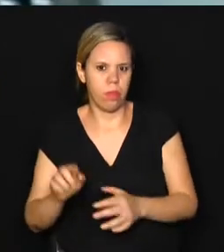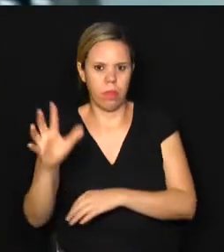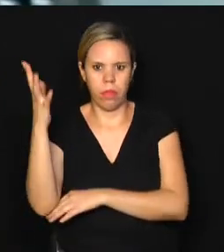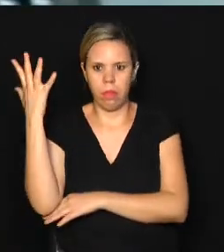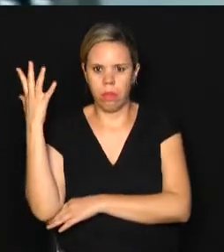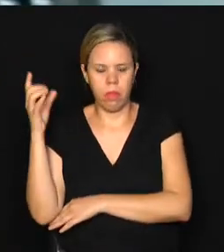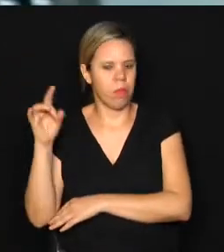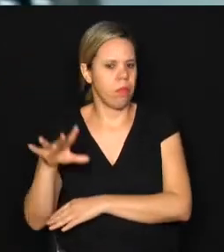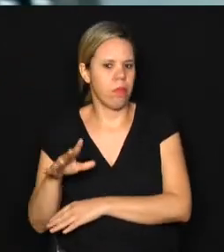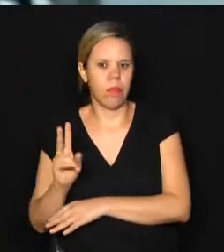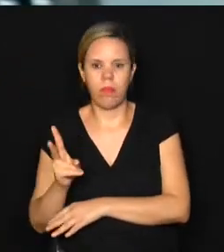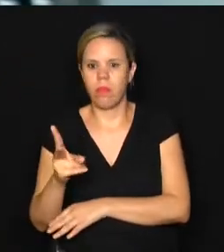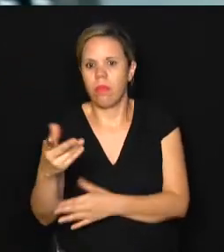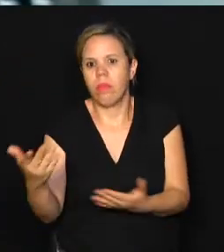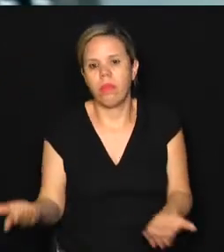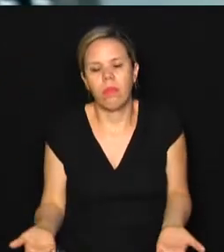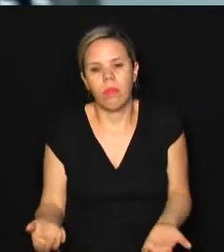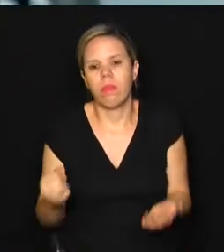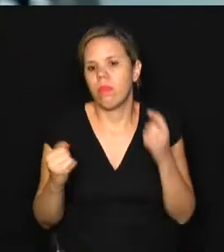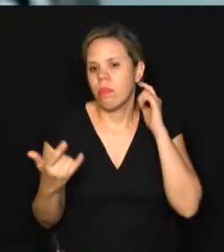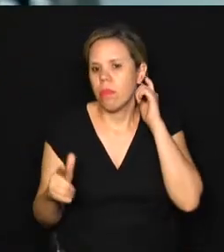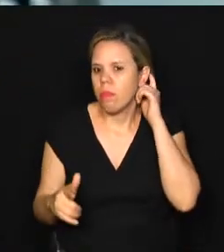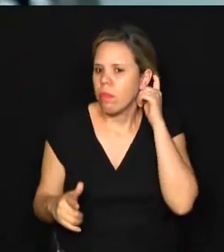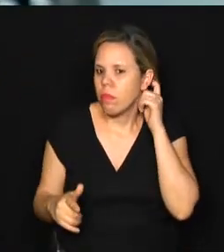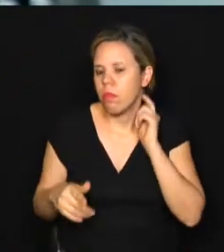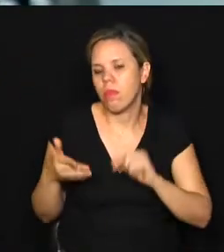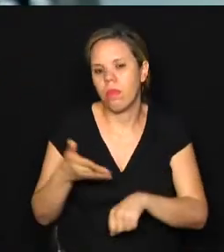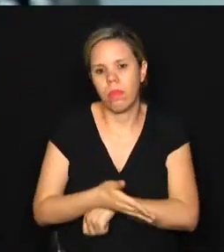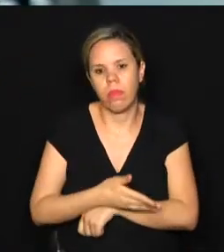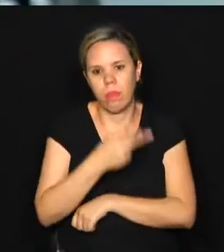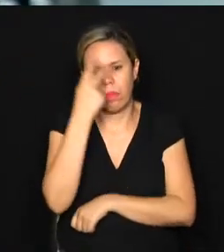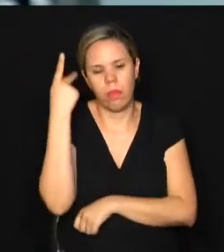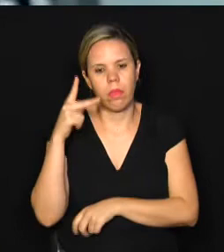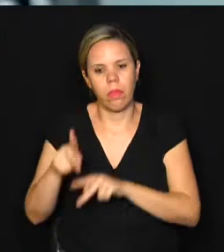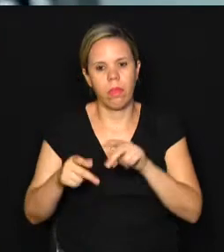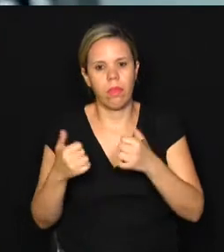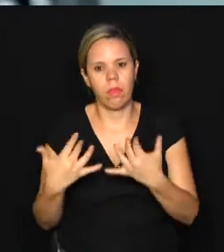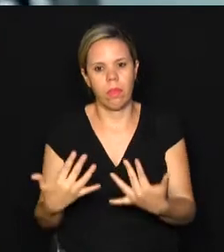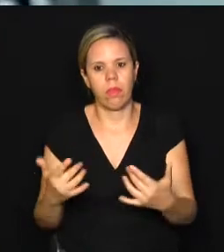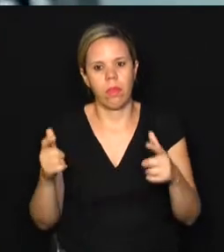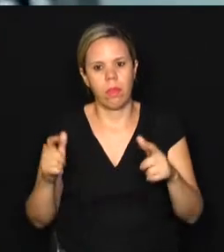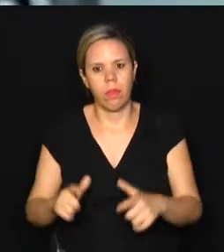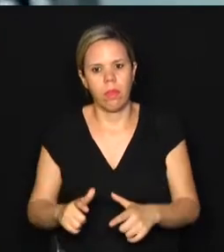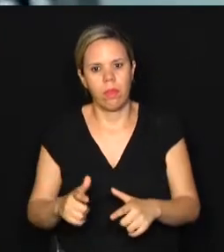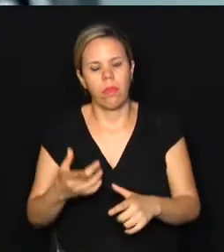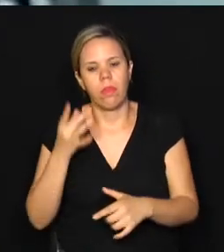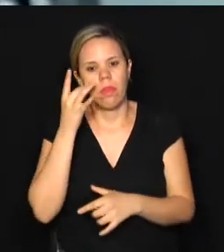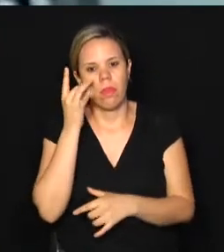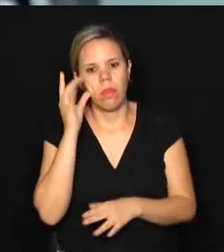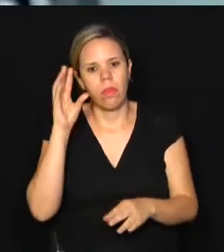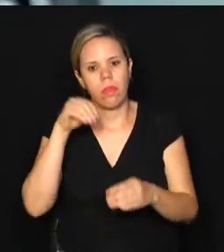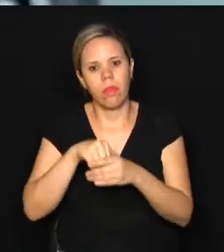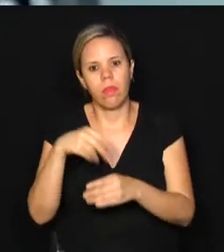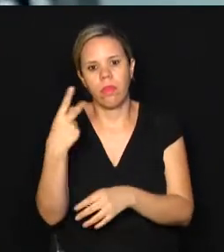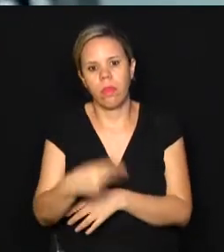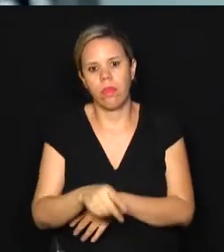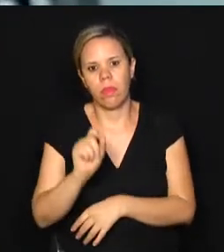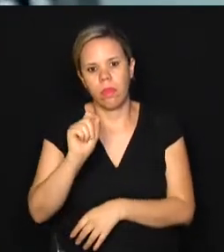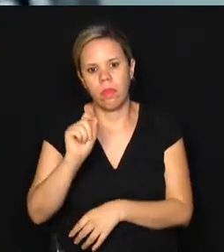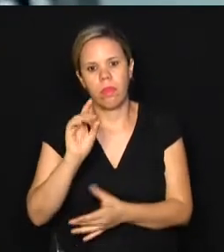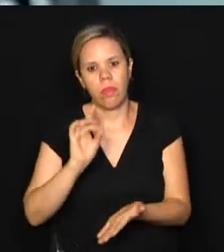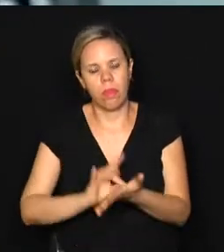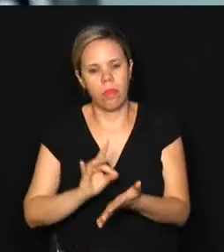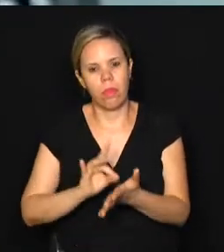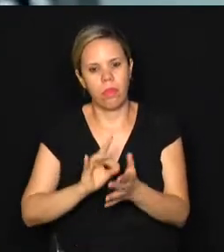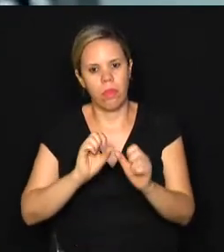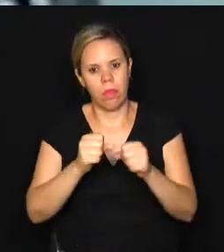fica em pé sem a participação da população presente dentro dela e que é originária e que